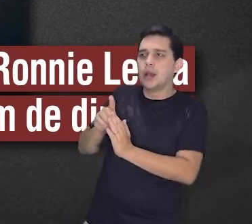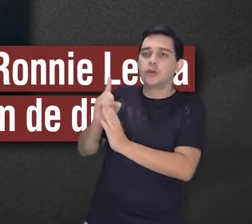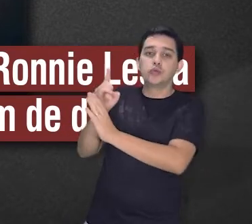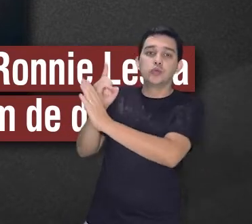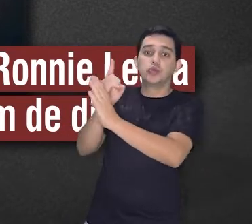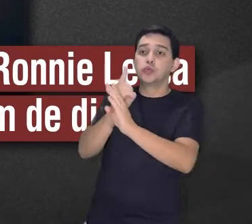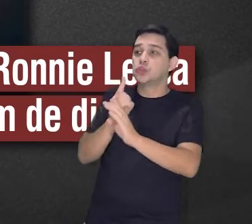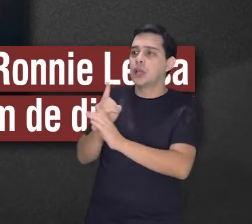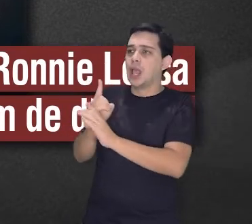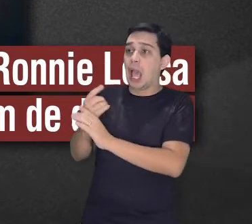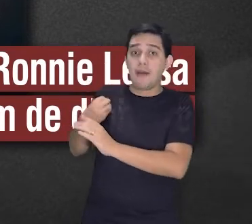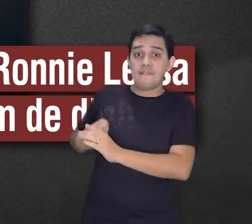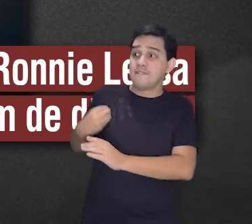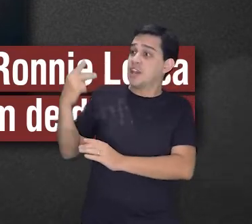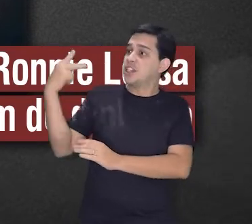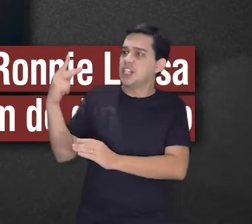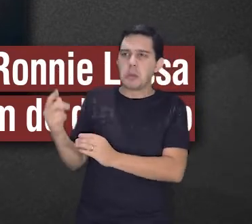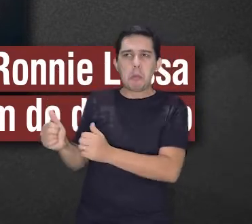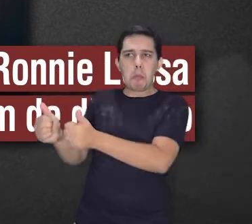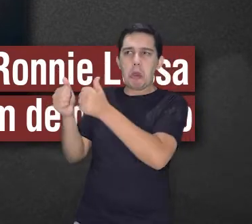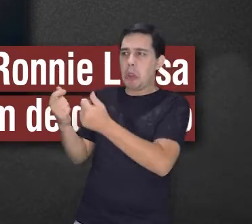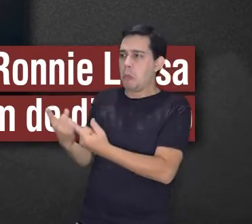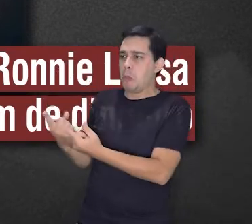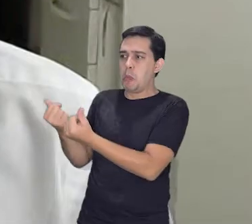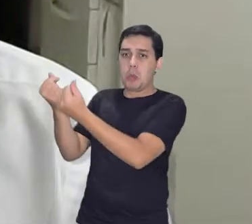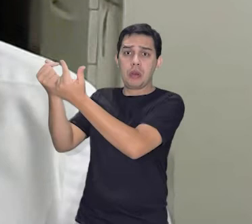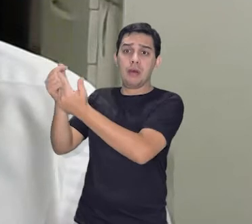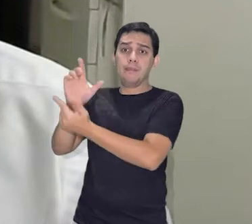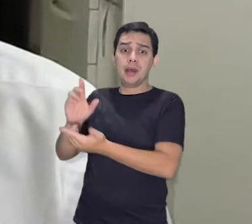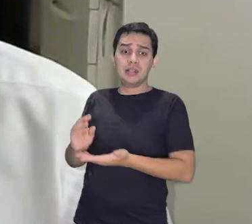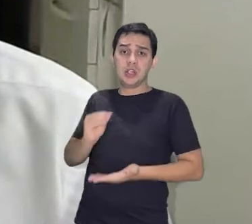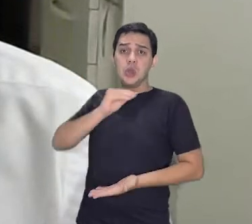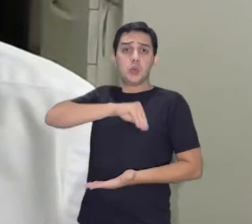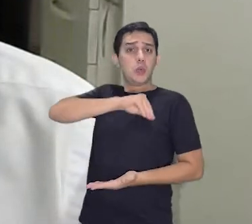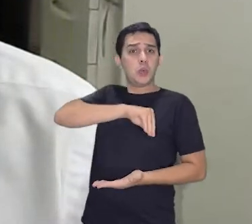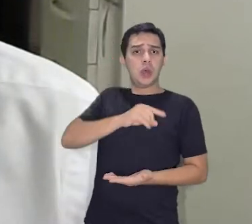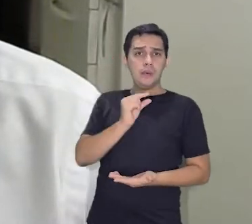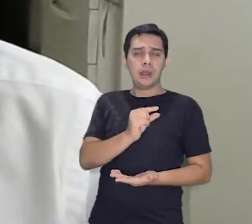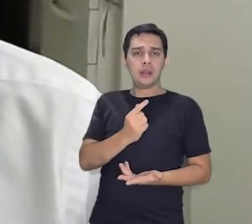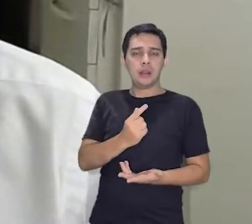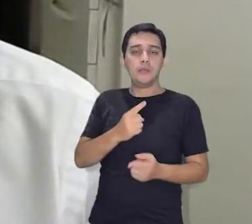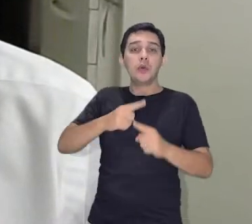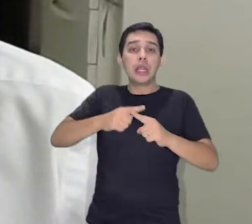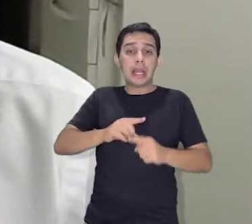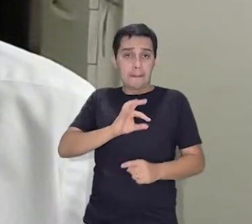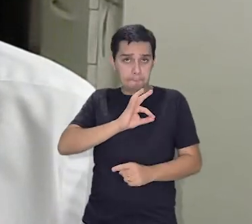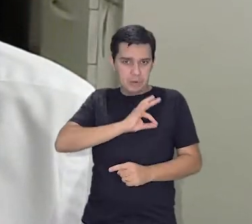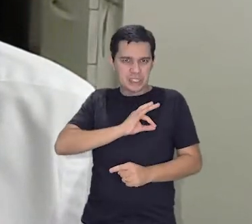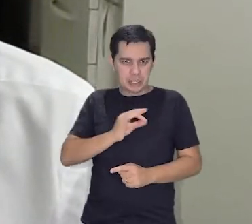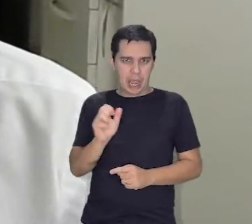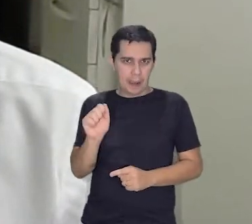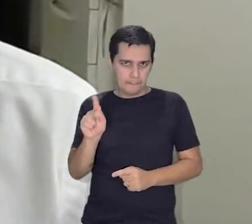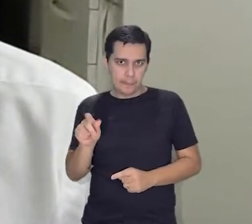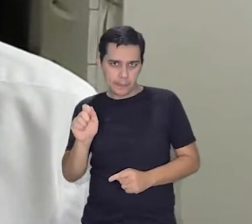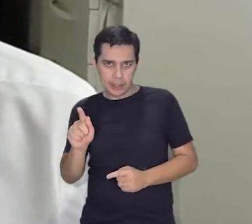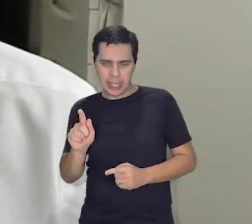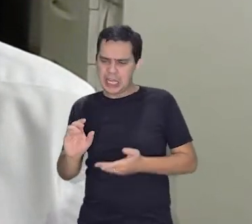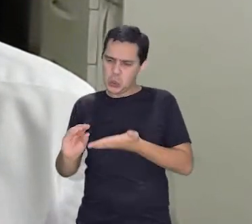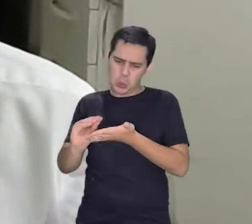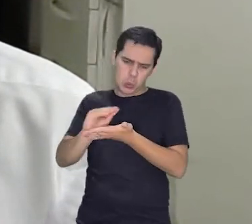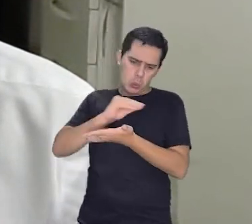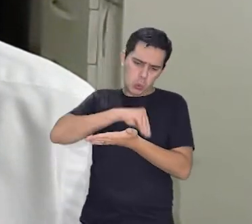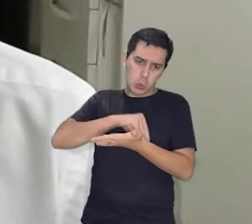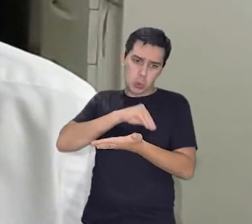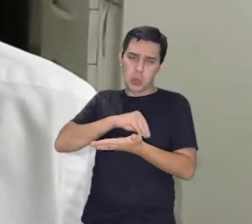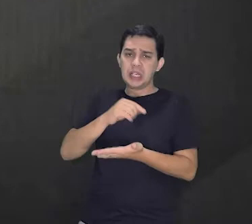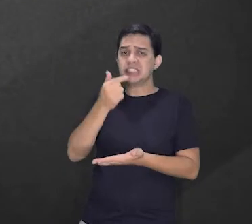absolutamente incompatível com a renda declarada de Rony Lessa. Ele é PM reformado e ele tem vencimentos mensais em torno